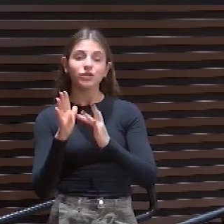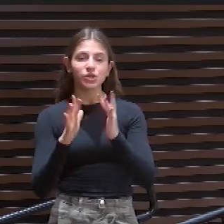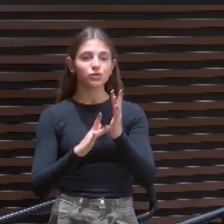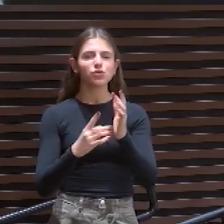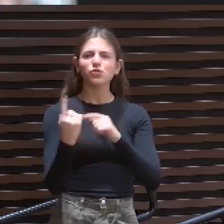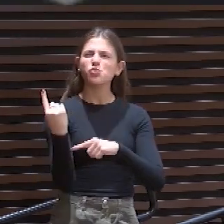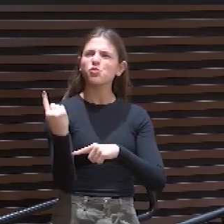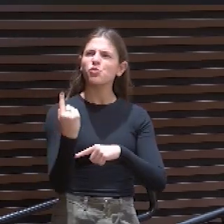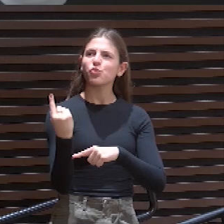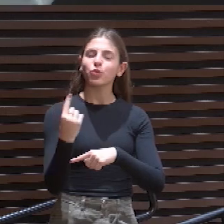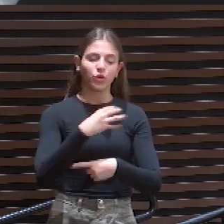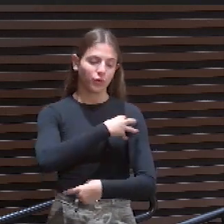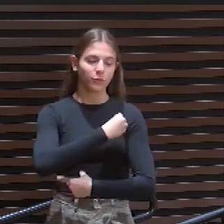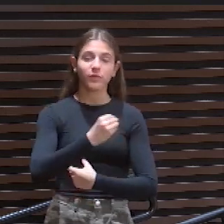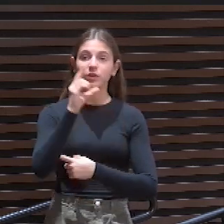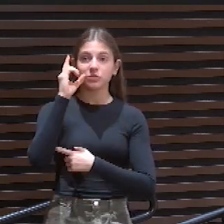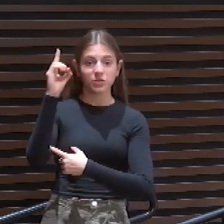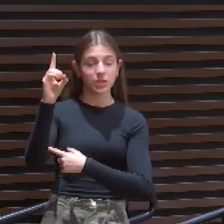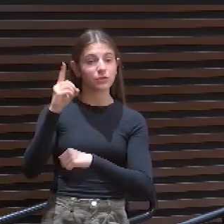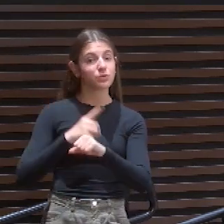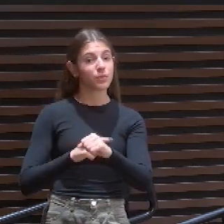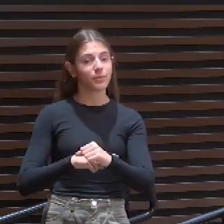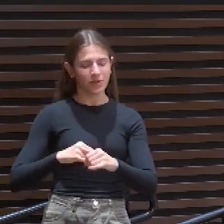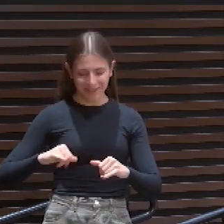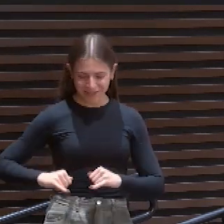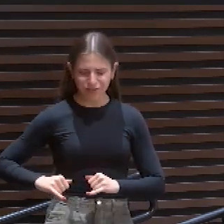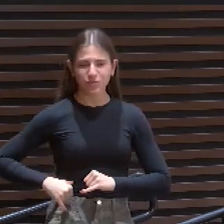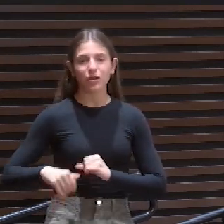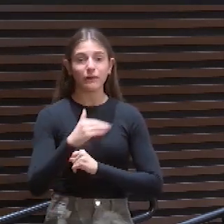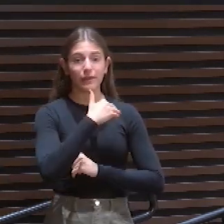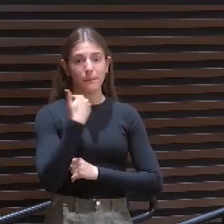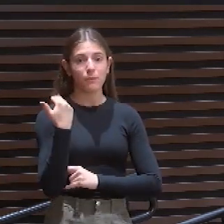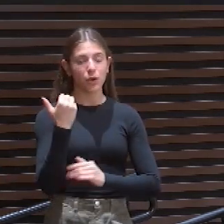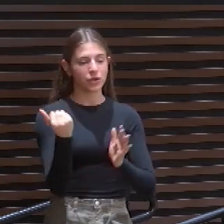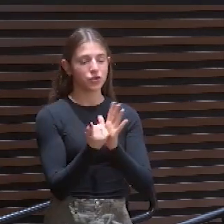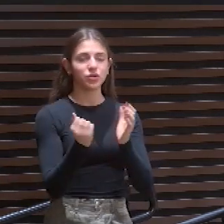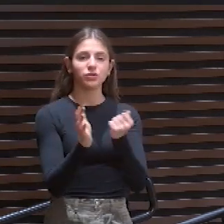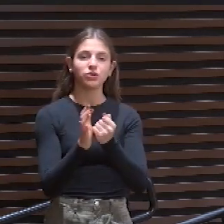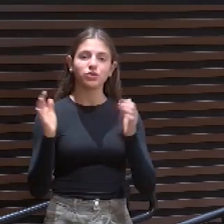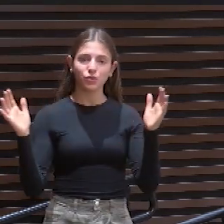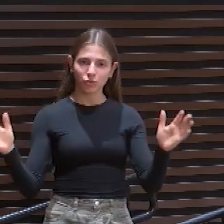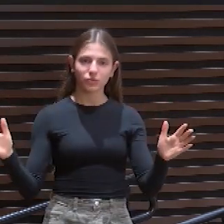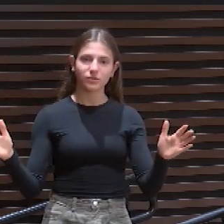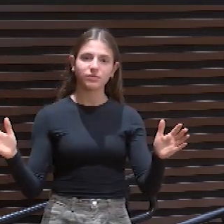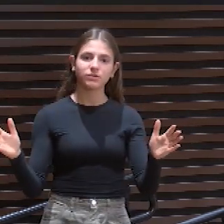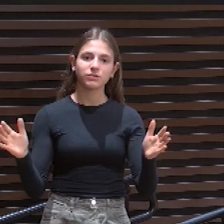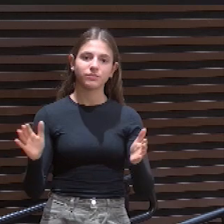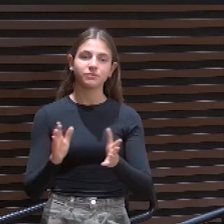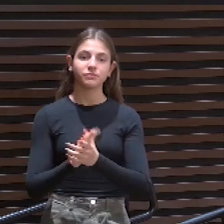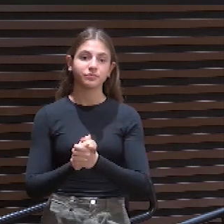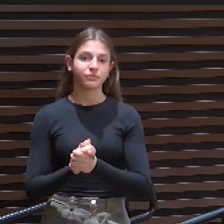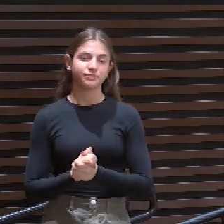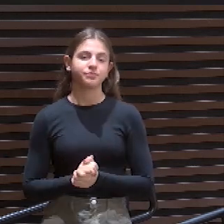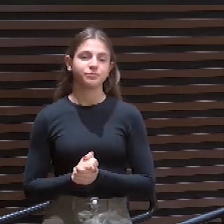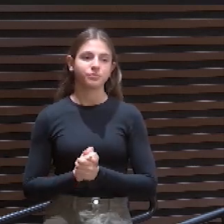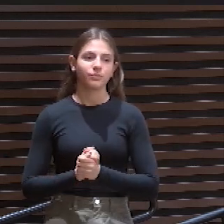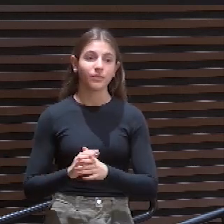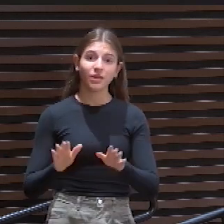Pai, quando sofre aquela morte, a morte de cruz, e